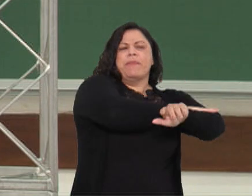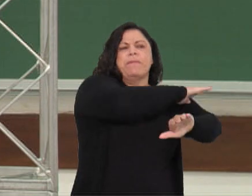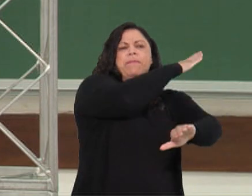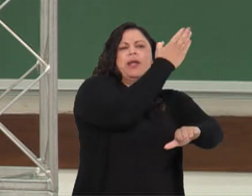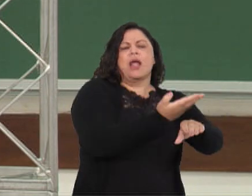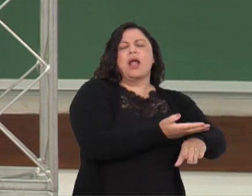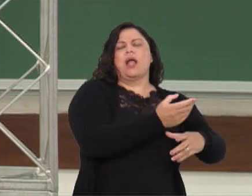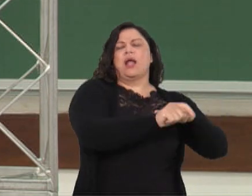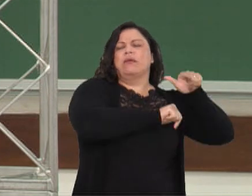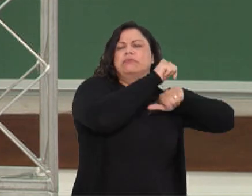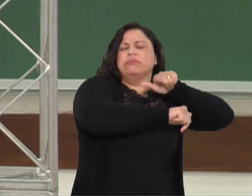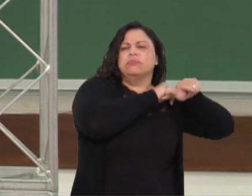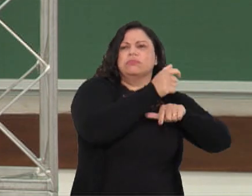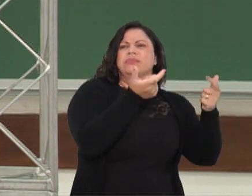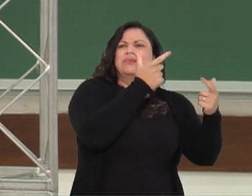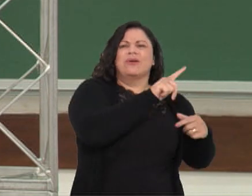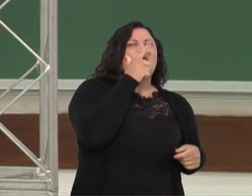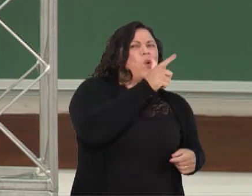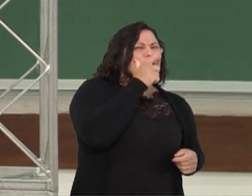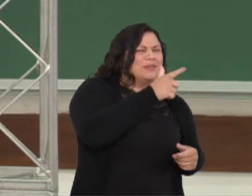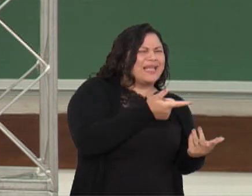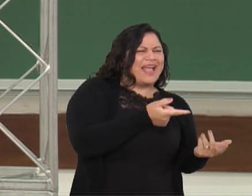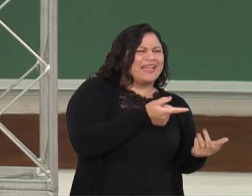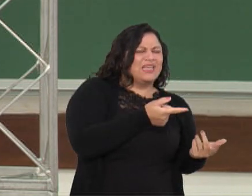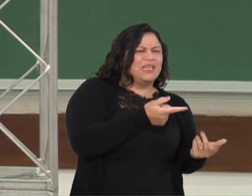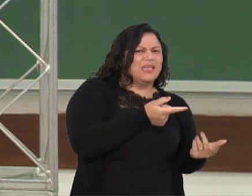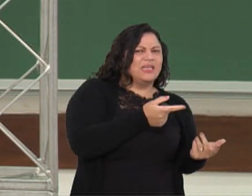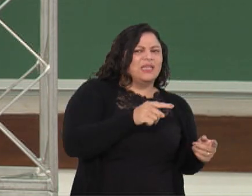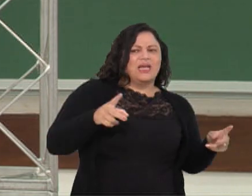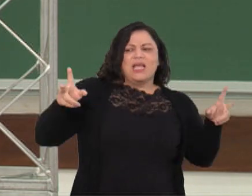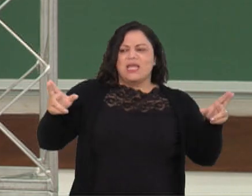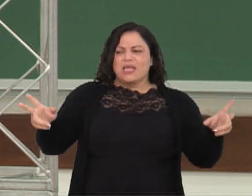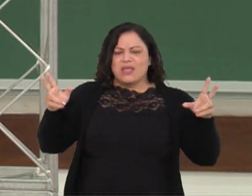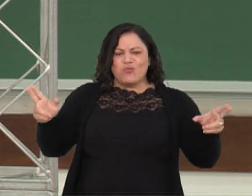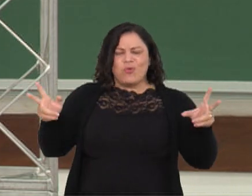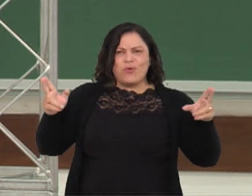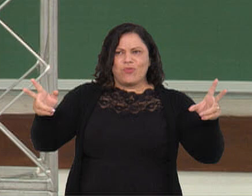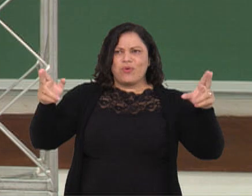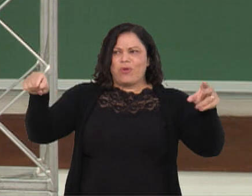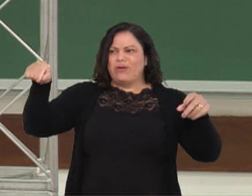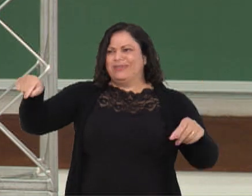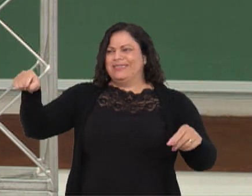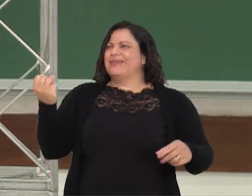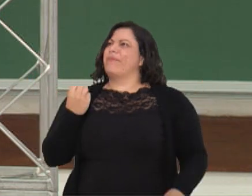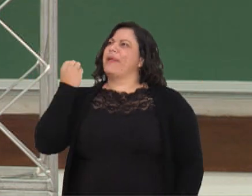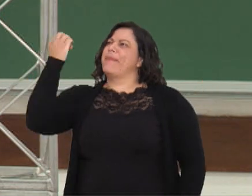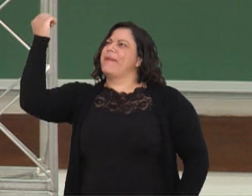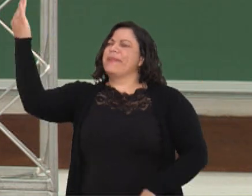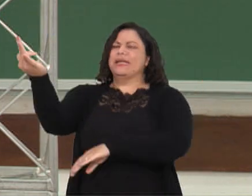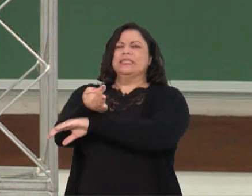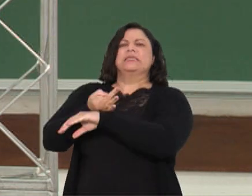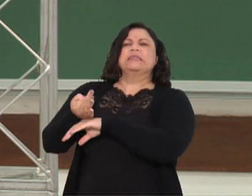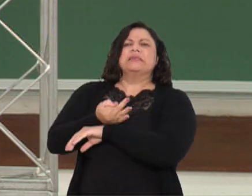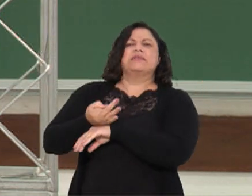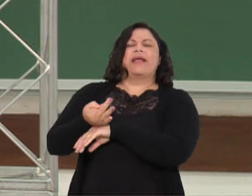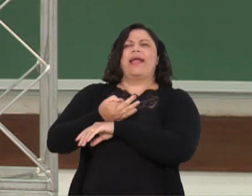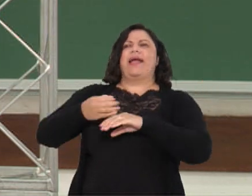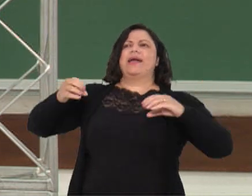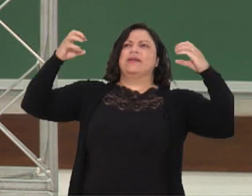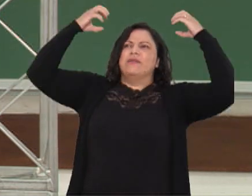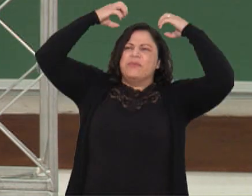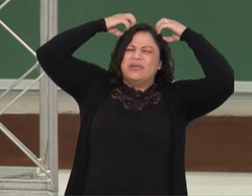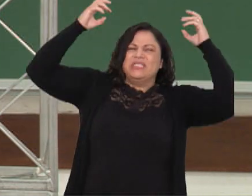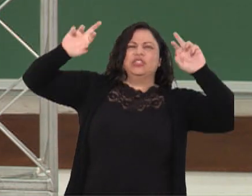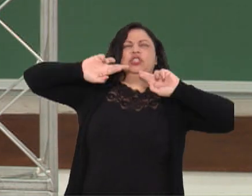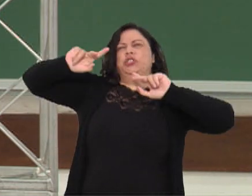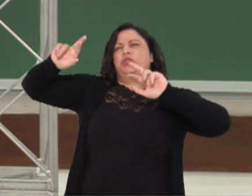inteiro vai conseguir competir com outro que nas férias de janeiro vai para Disney, vai para Orlando e vai para